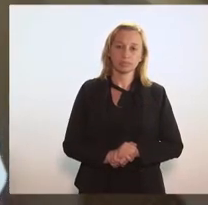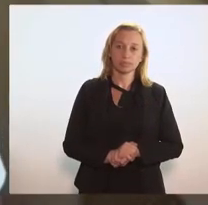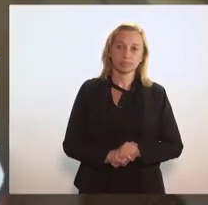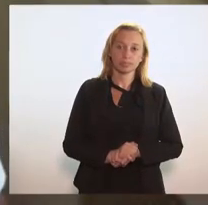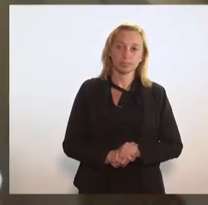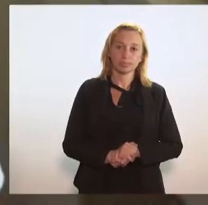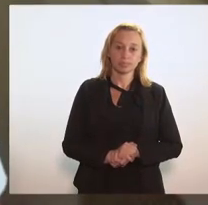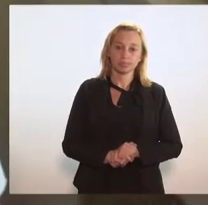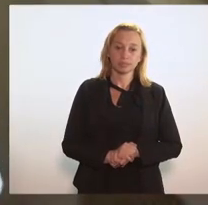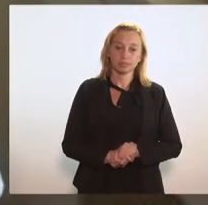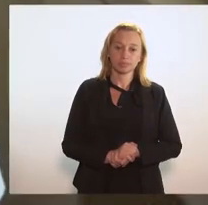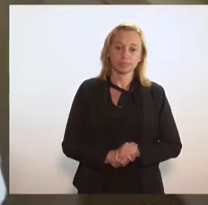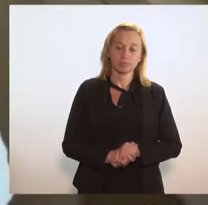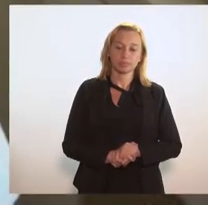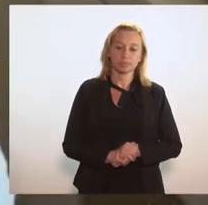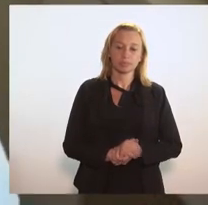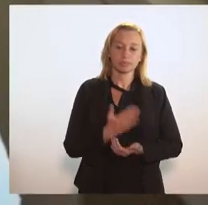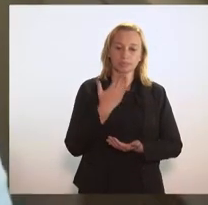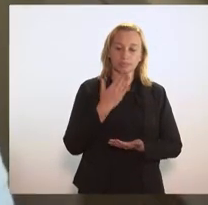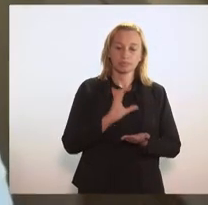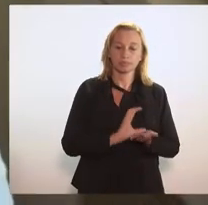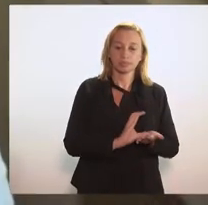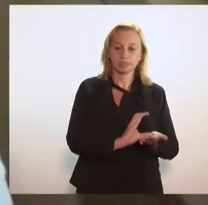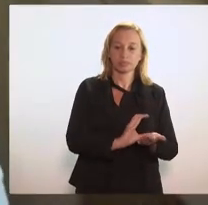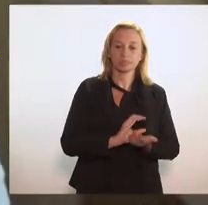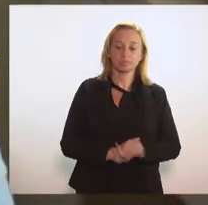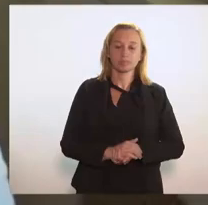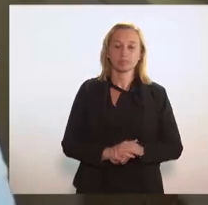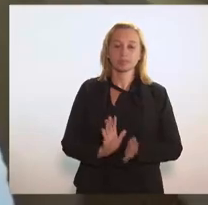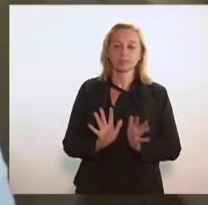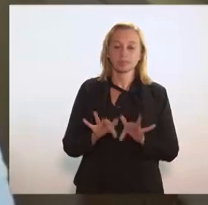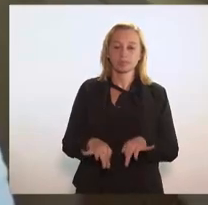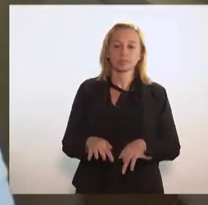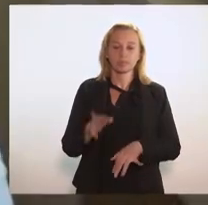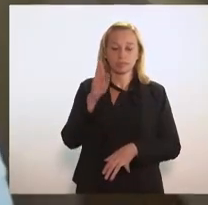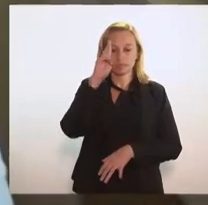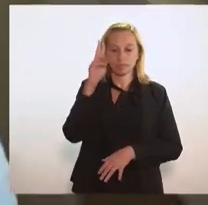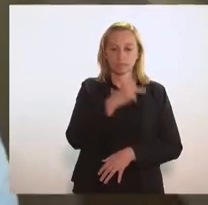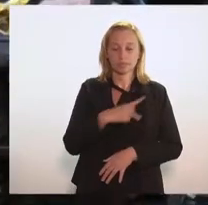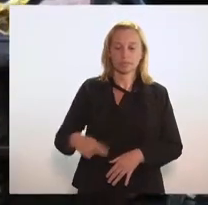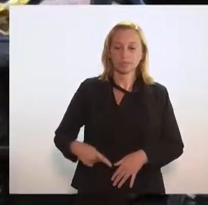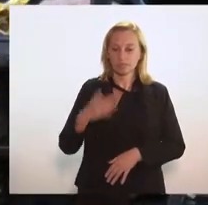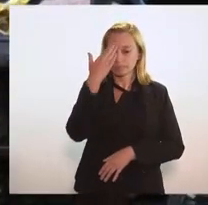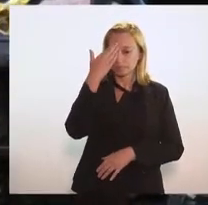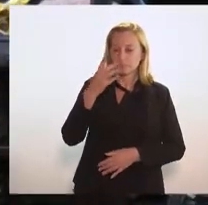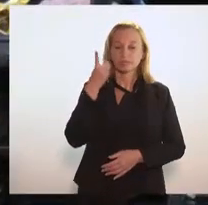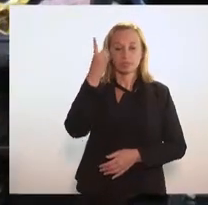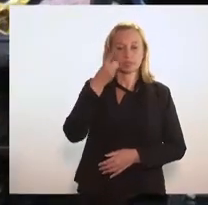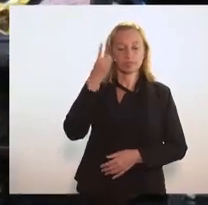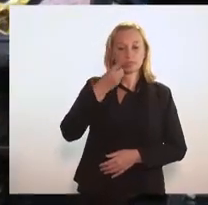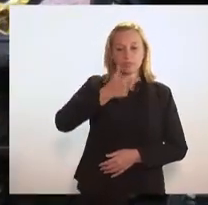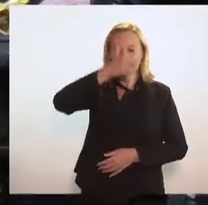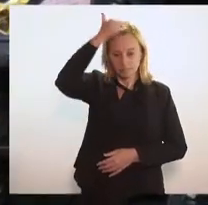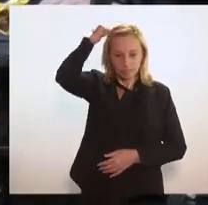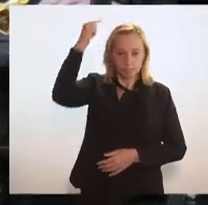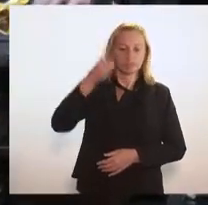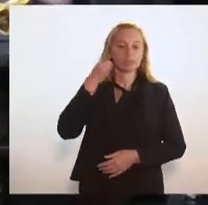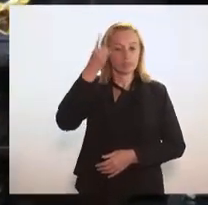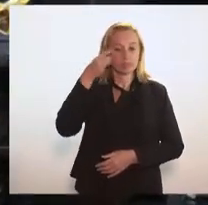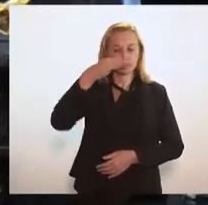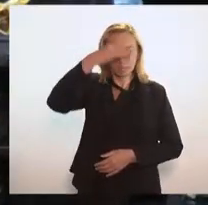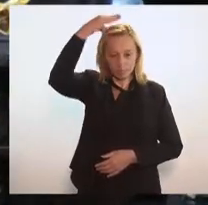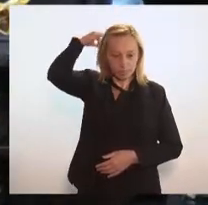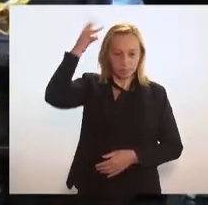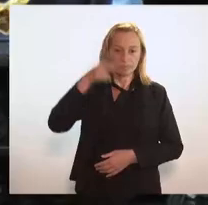esse tipo de benefício a cabeça presente obrigada tá do Luiz Deputado Márcio vai